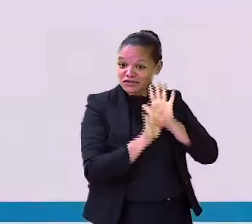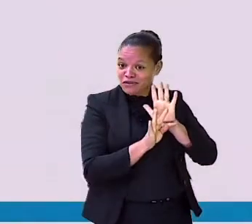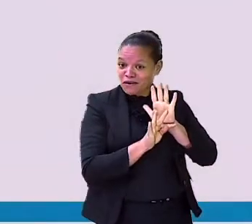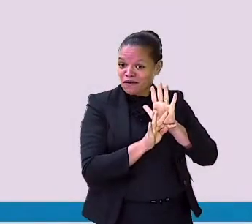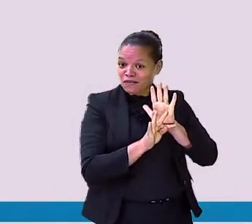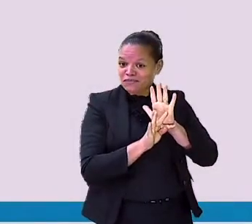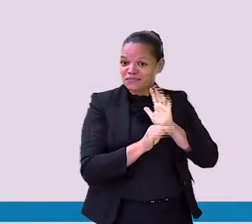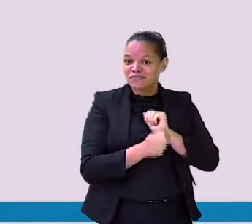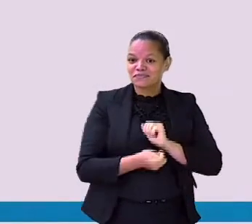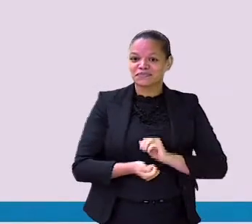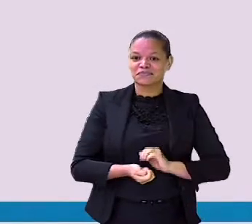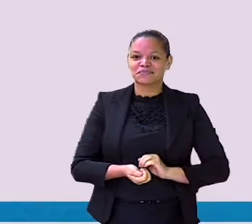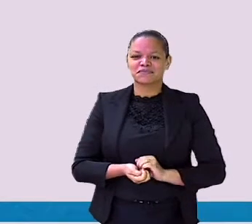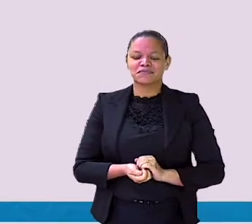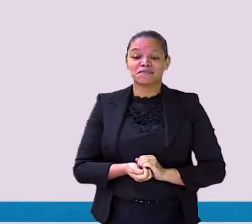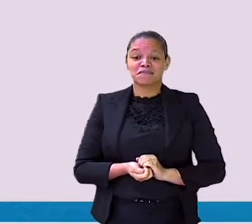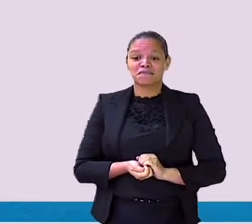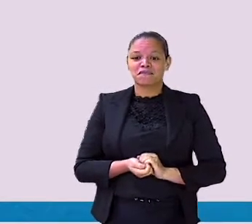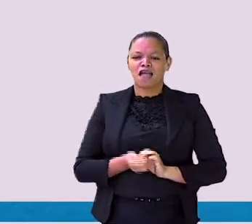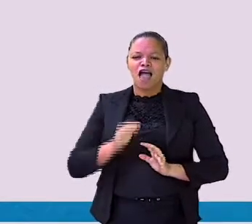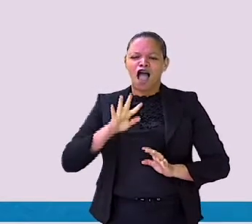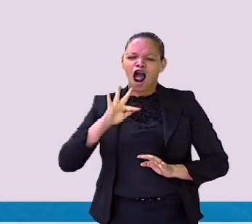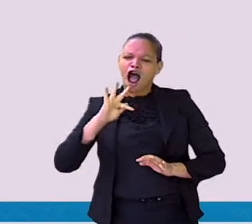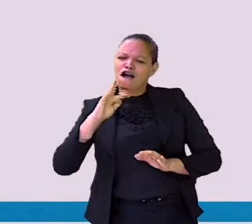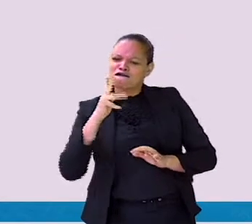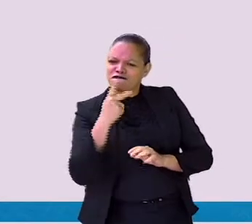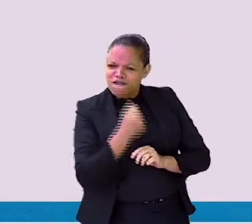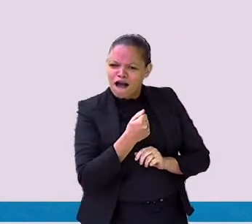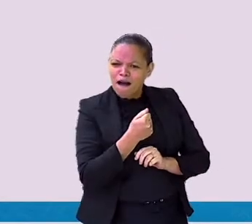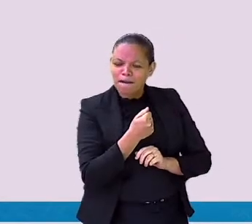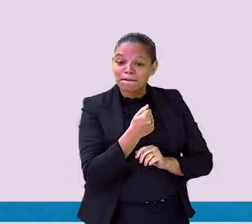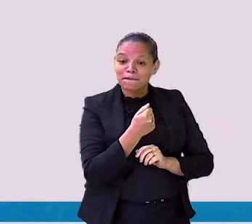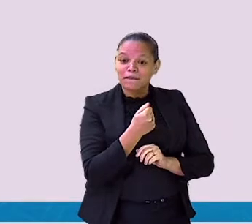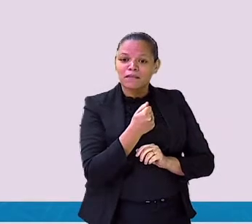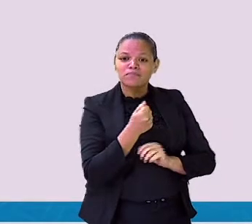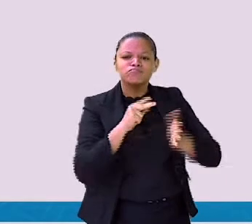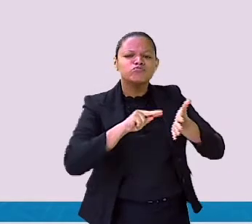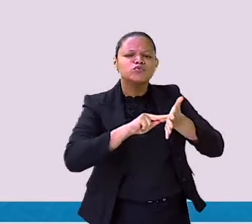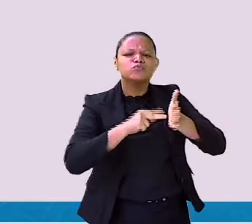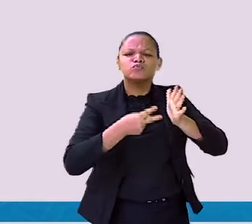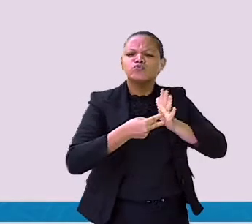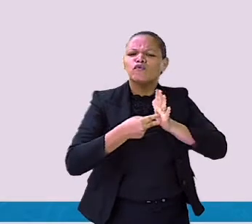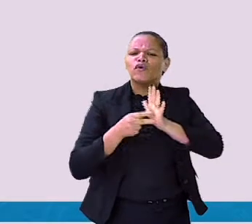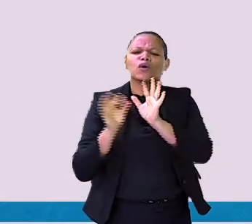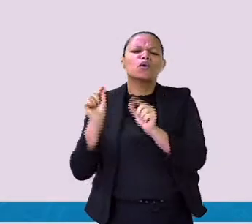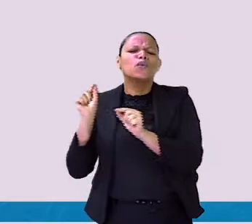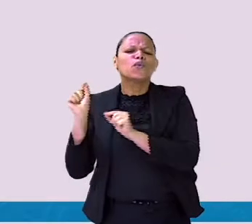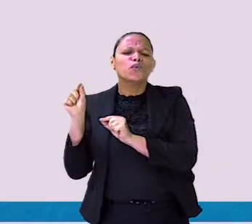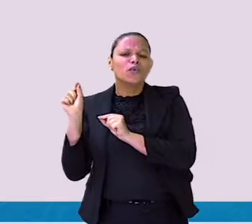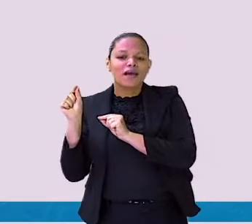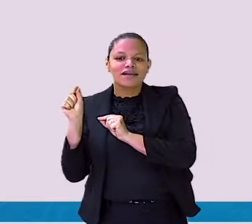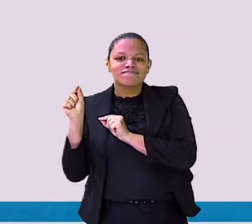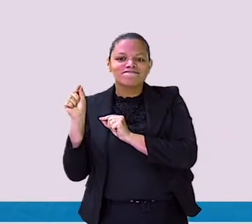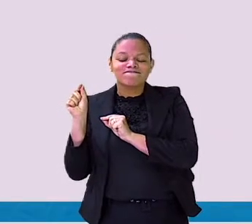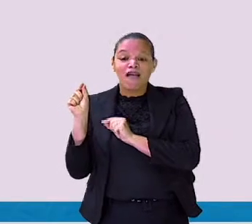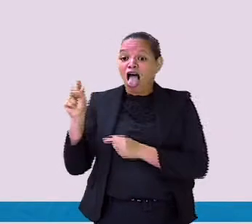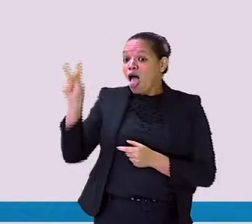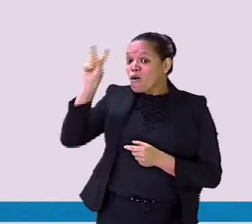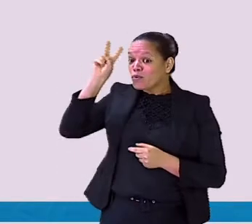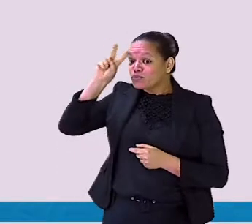lá? As fábulas é um tipo de história curta,